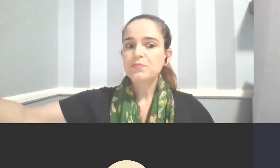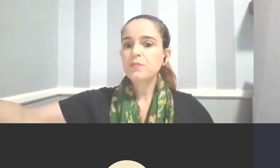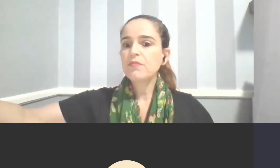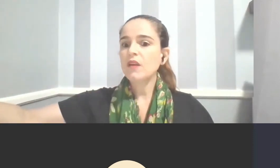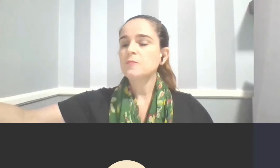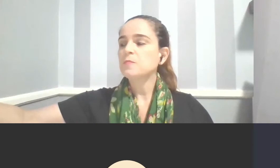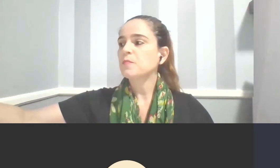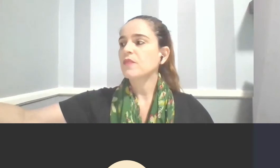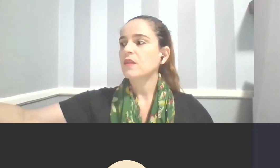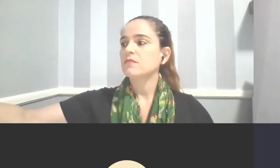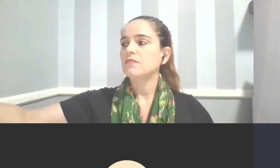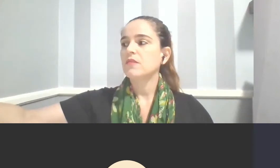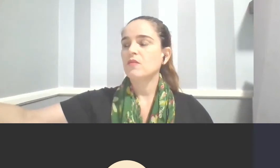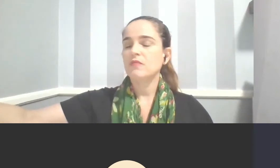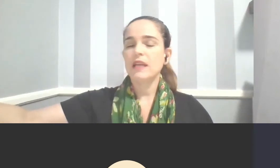Pra trás.